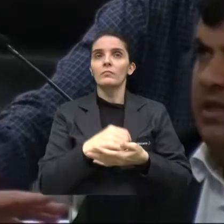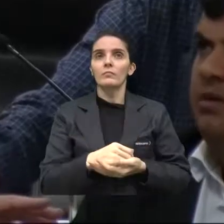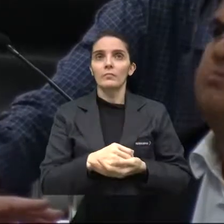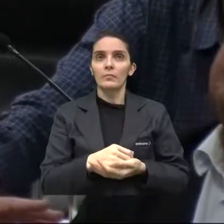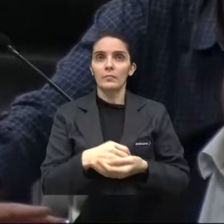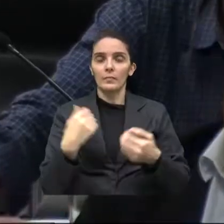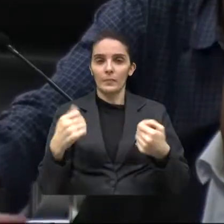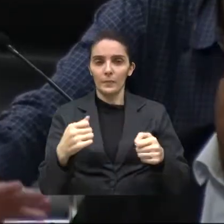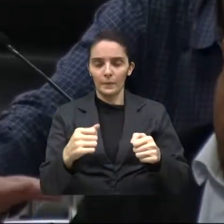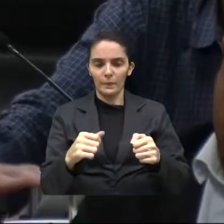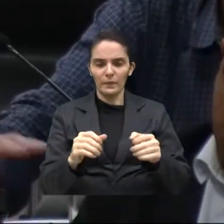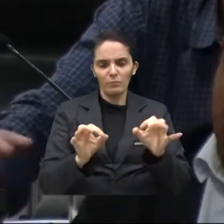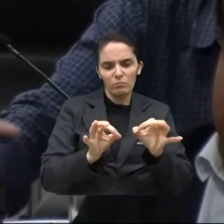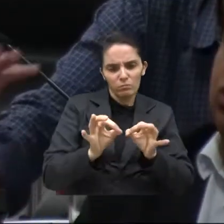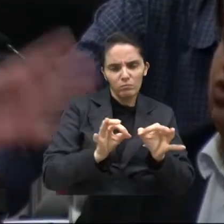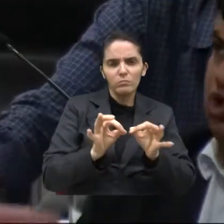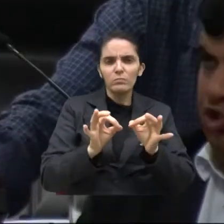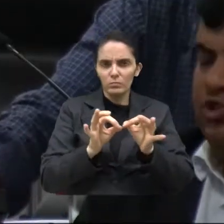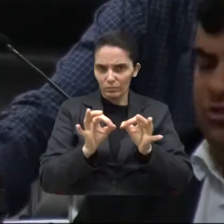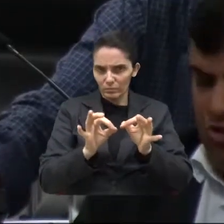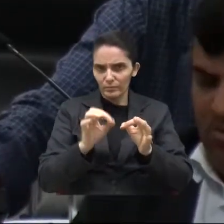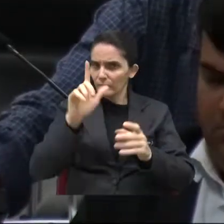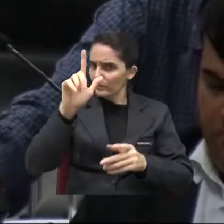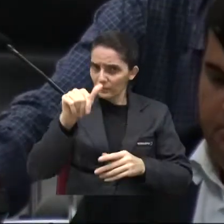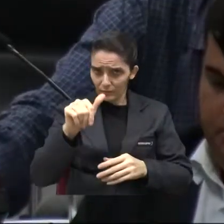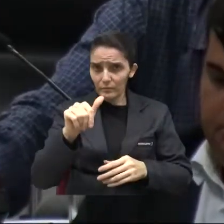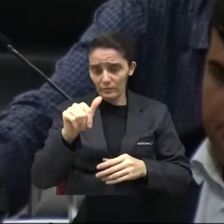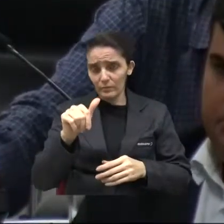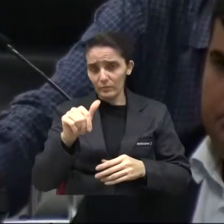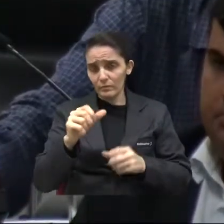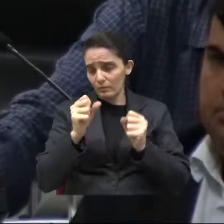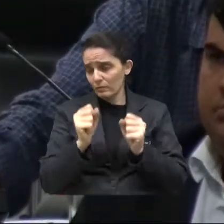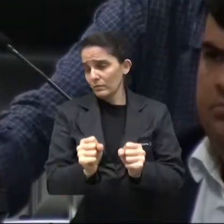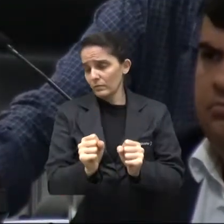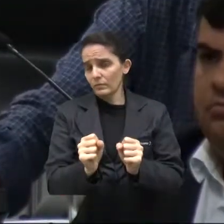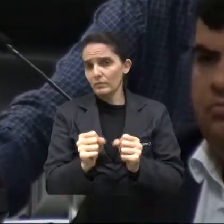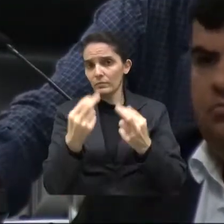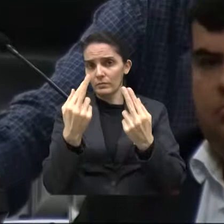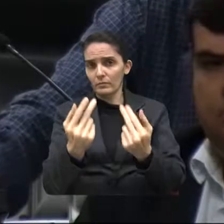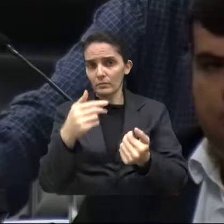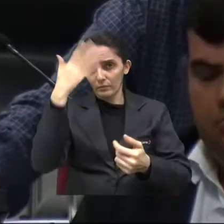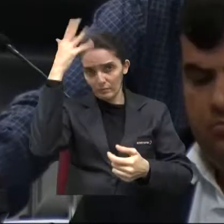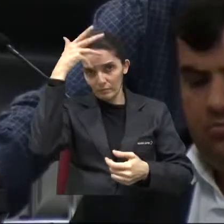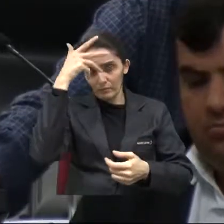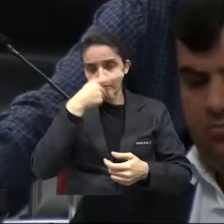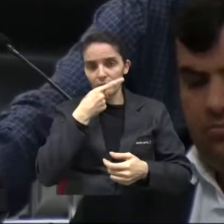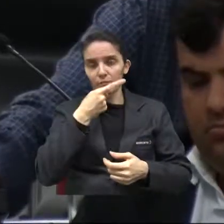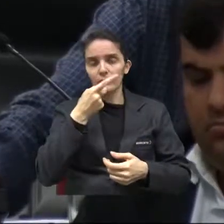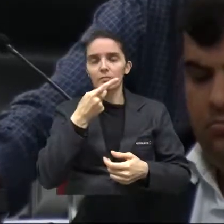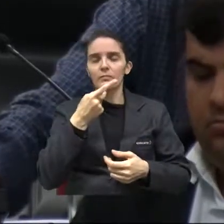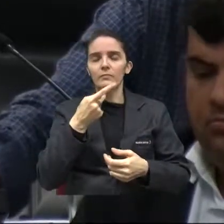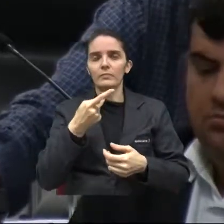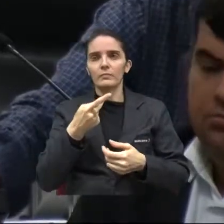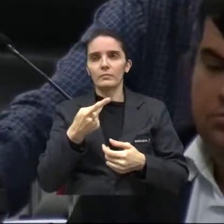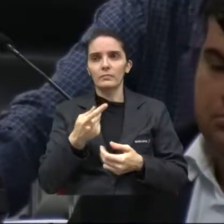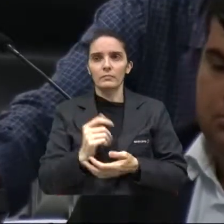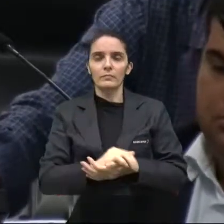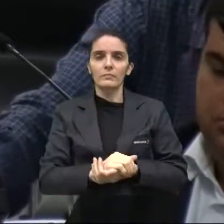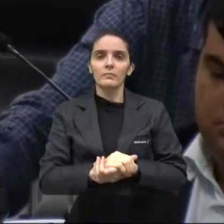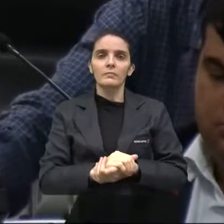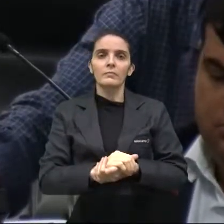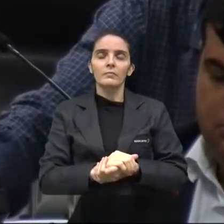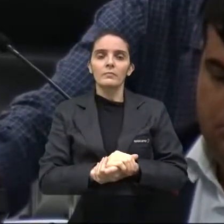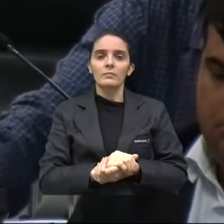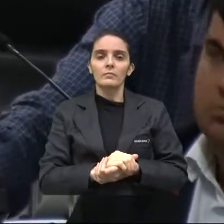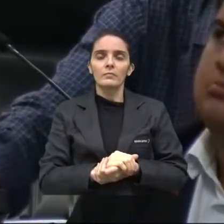fazer alguns ajustes, quanto que a Érica falou, e eu vejo com bastante preocupação, e